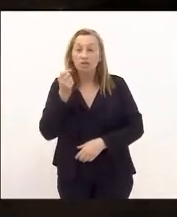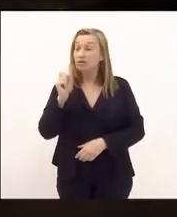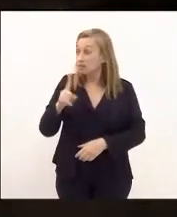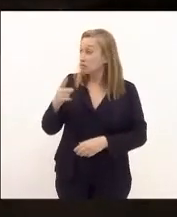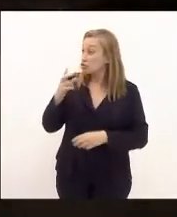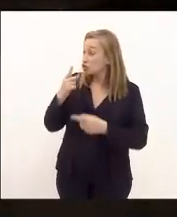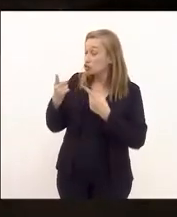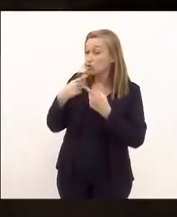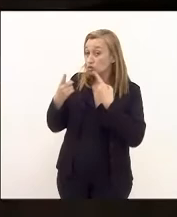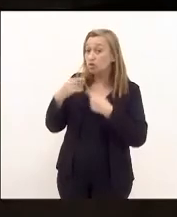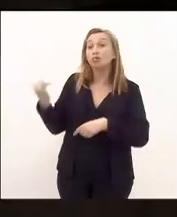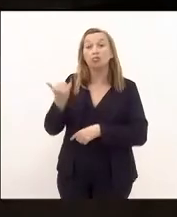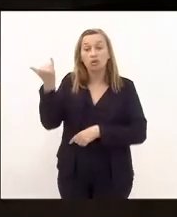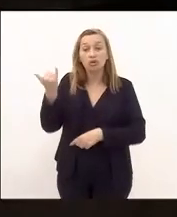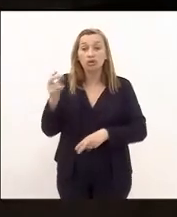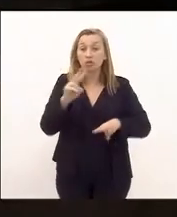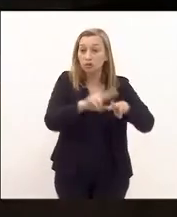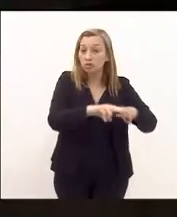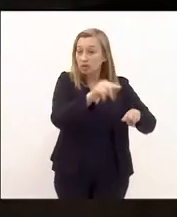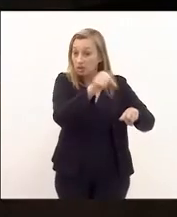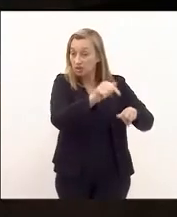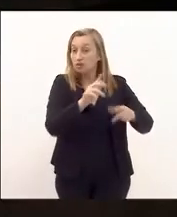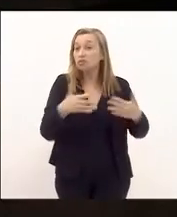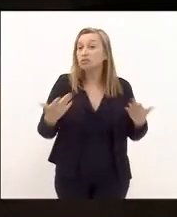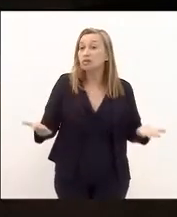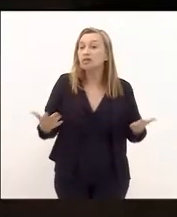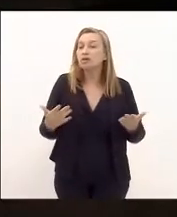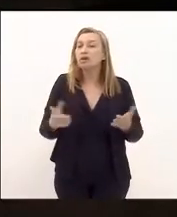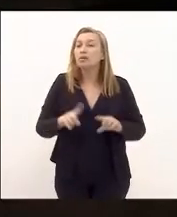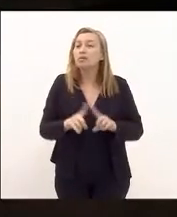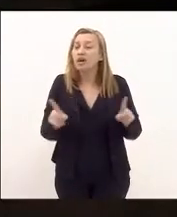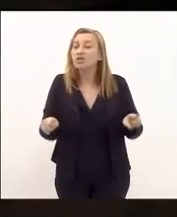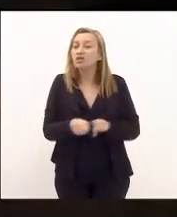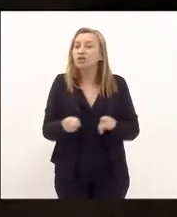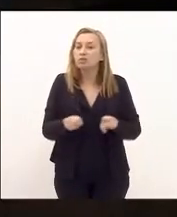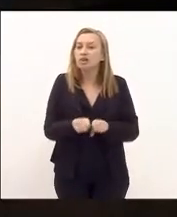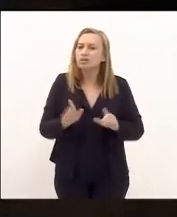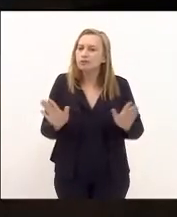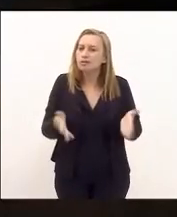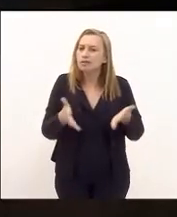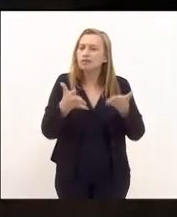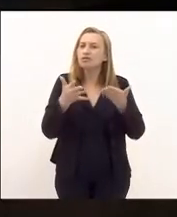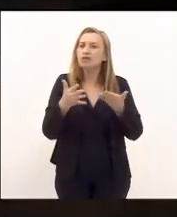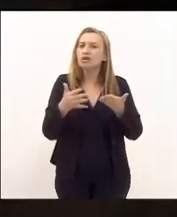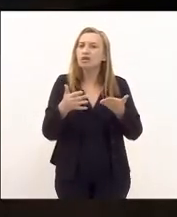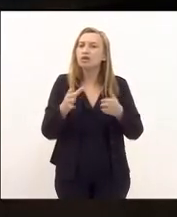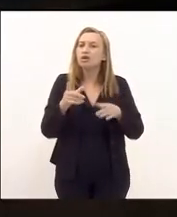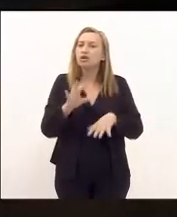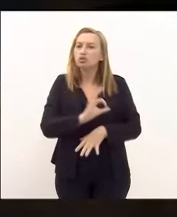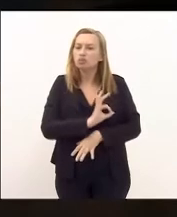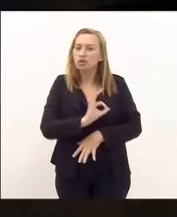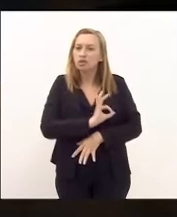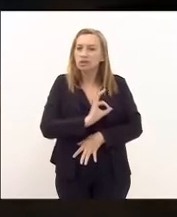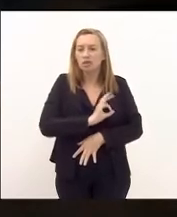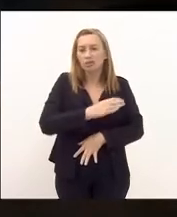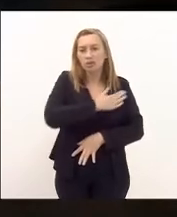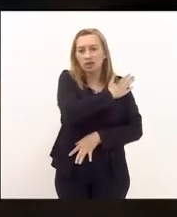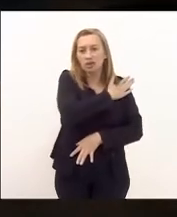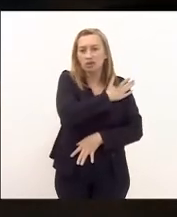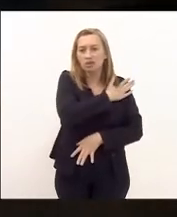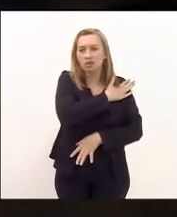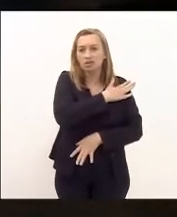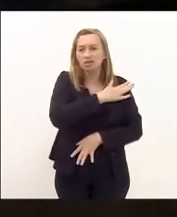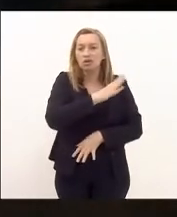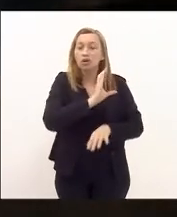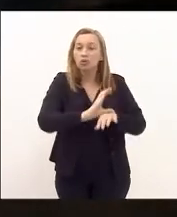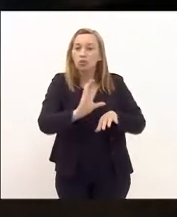importante a respeito do presídio, mas quem também tem incentivado que os policiais militares ganhem cada vez mais